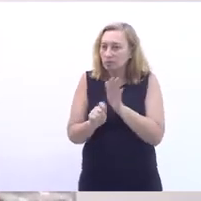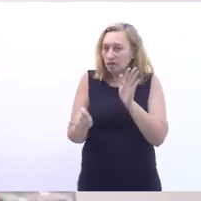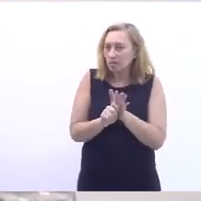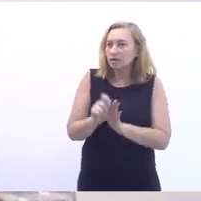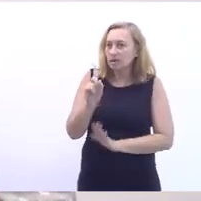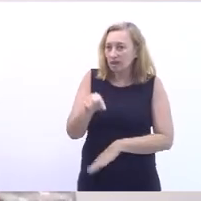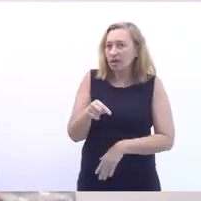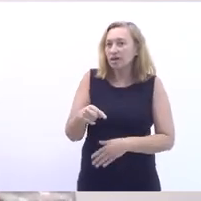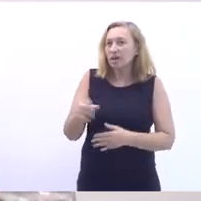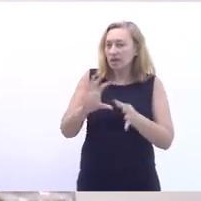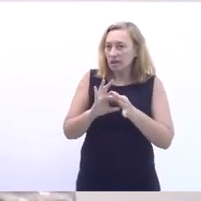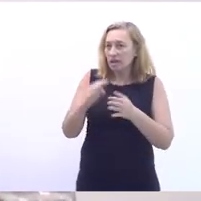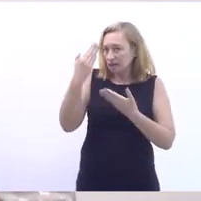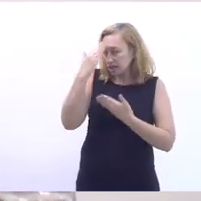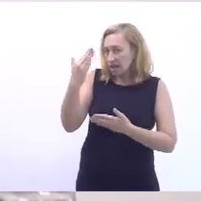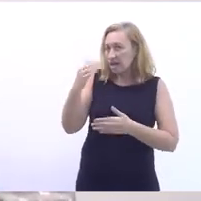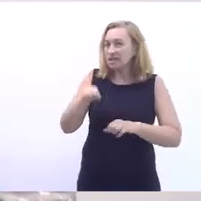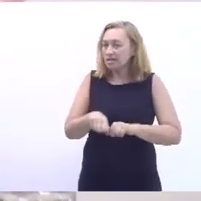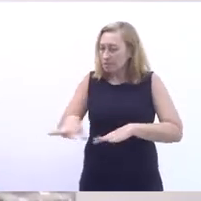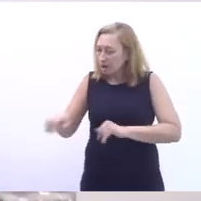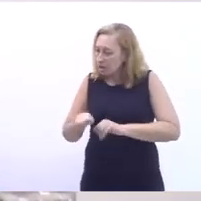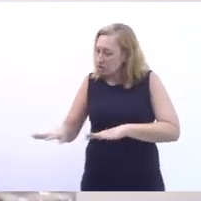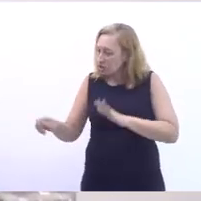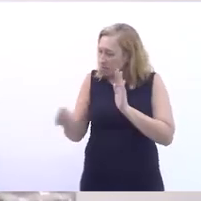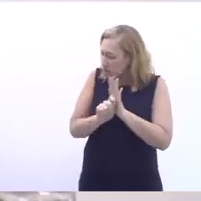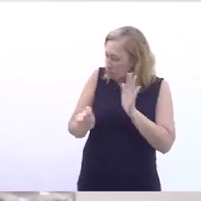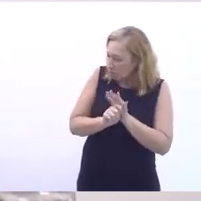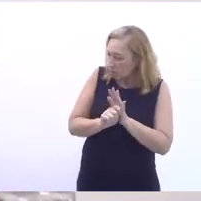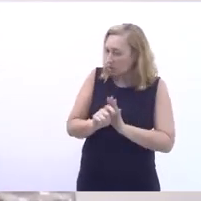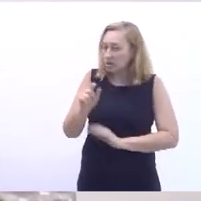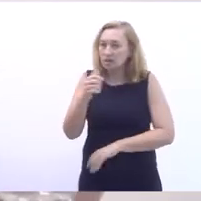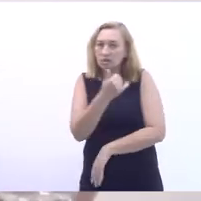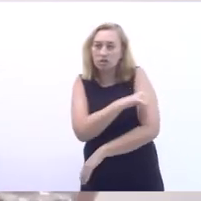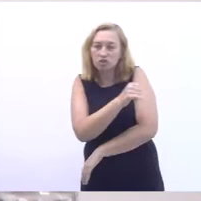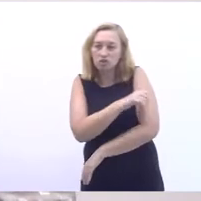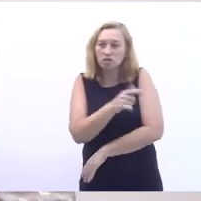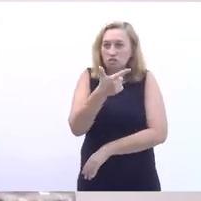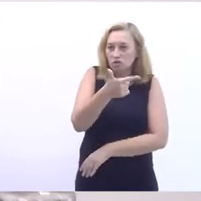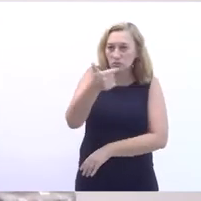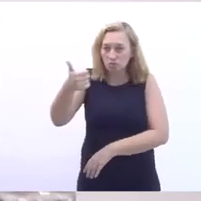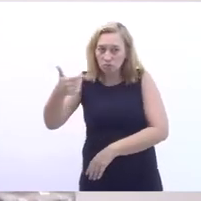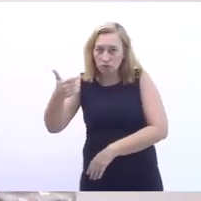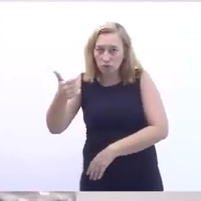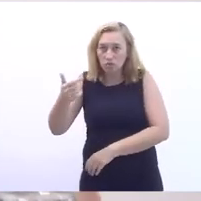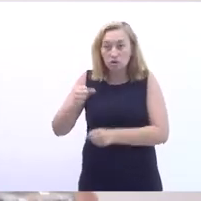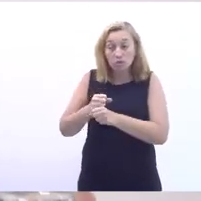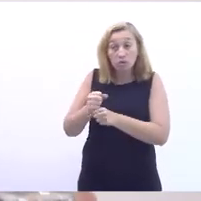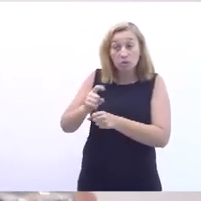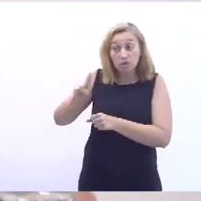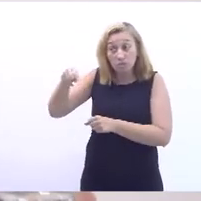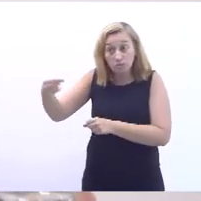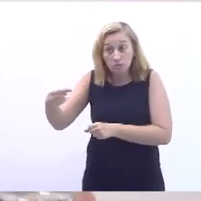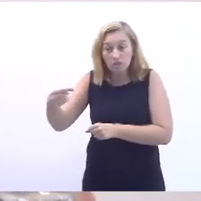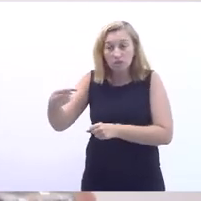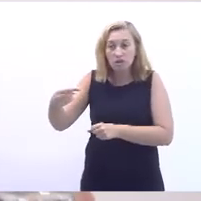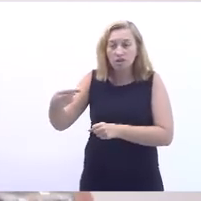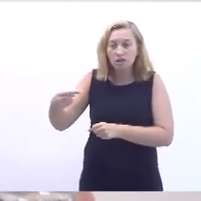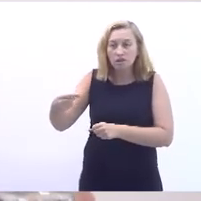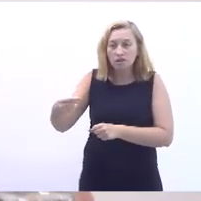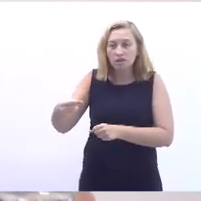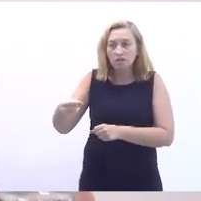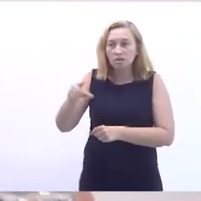maconha Não é graças a marcha da maconha ainda assim aqui no Rio de Janeiro 2012 veja bem no ano seguinte da